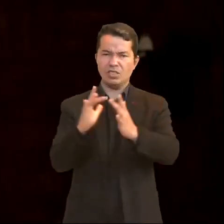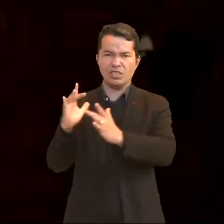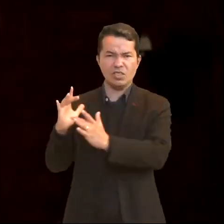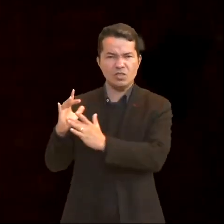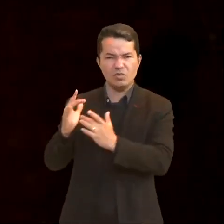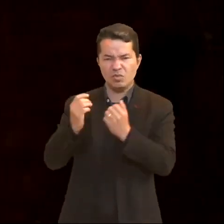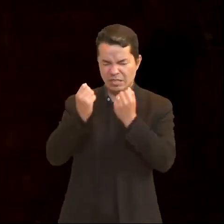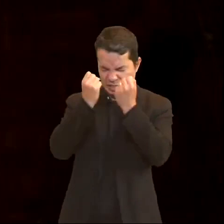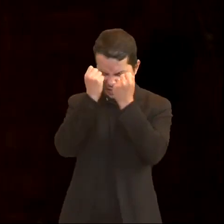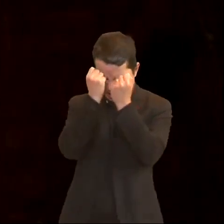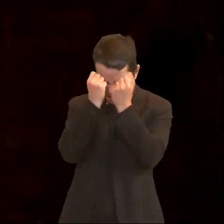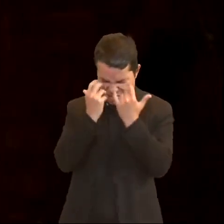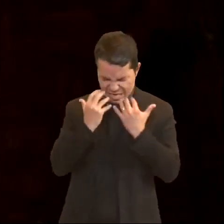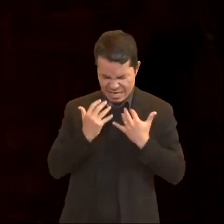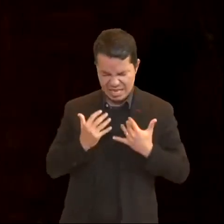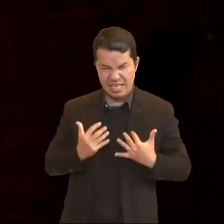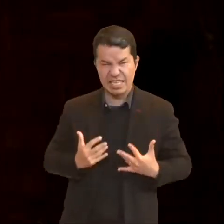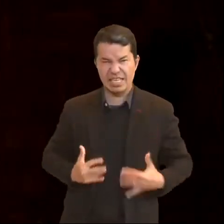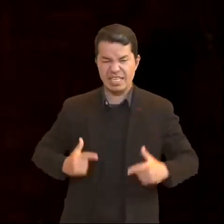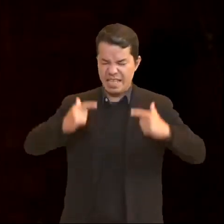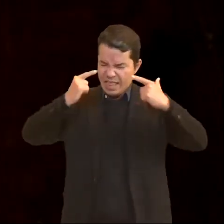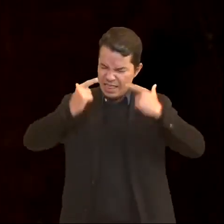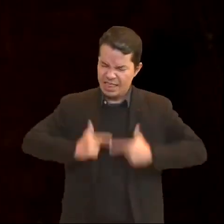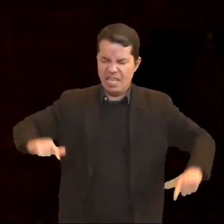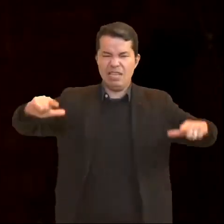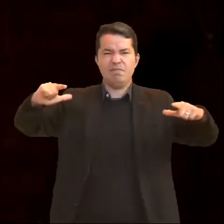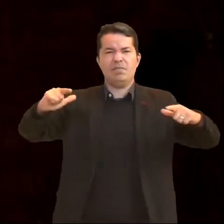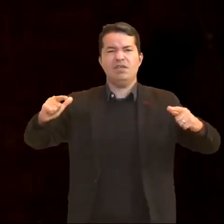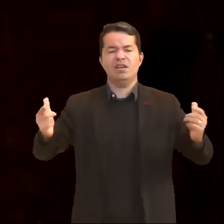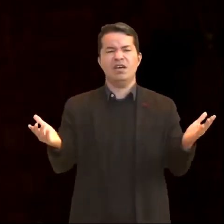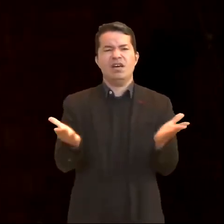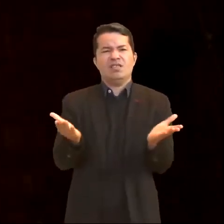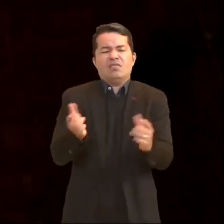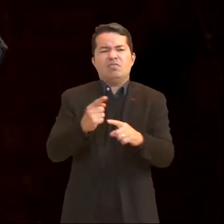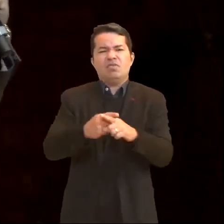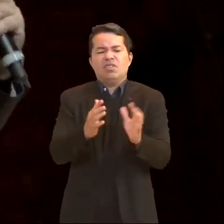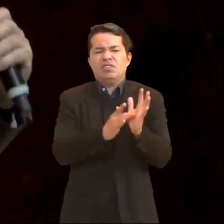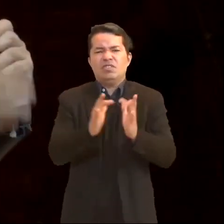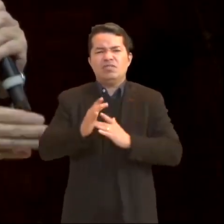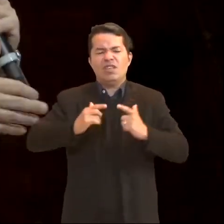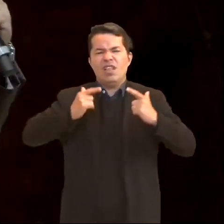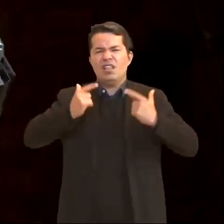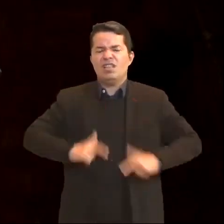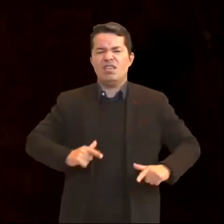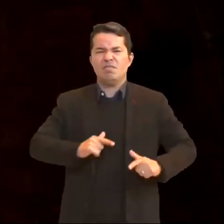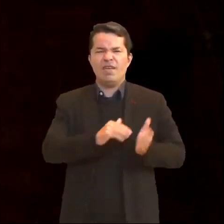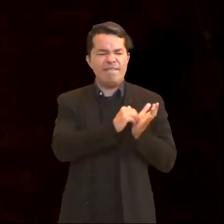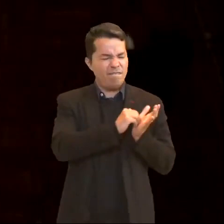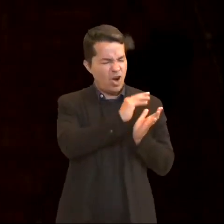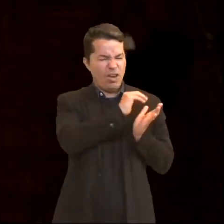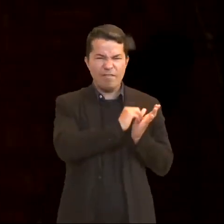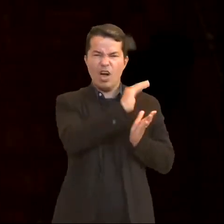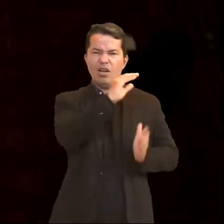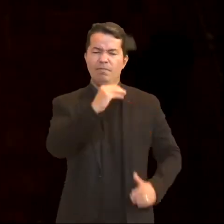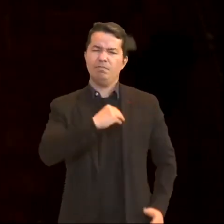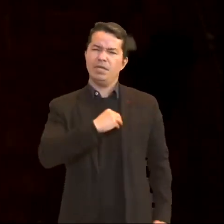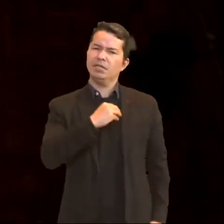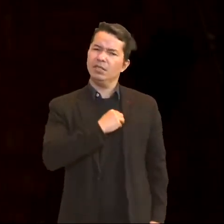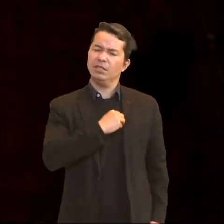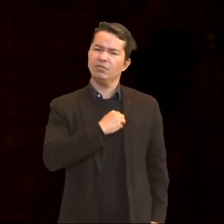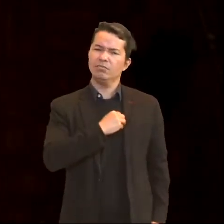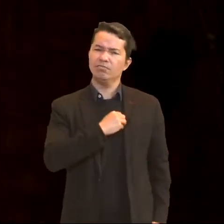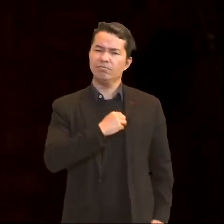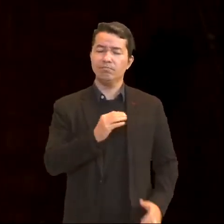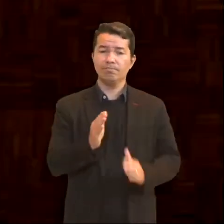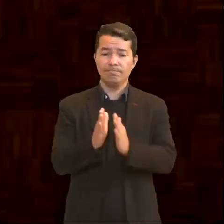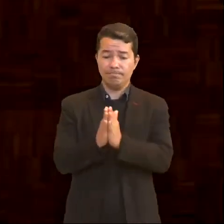suficiente para me perdoar, para me lavar, para me limpar de todo o pecado. É palavra de Deus